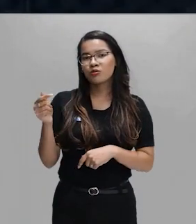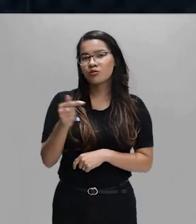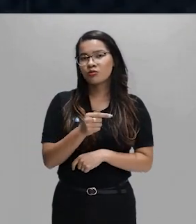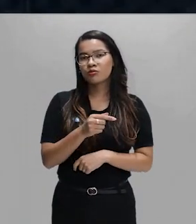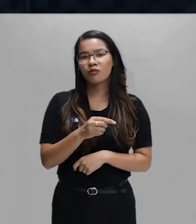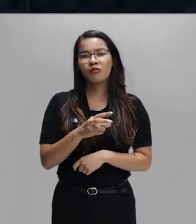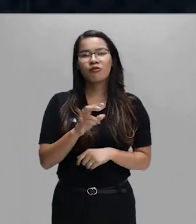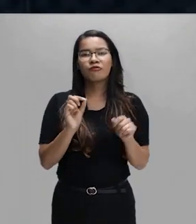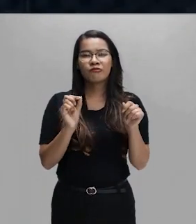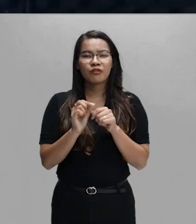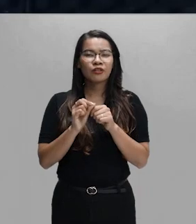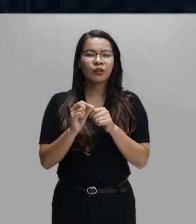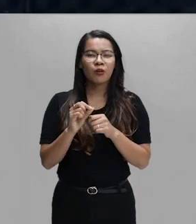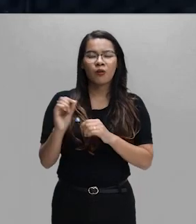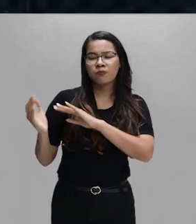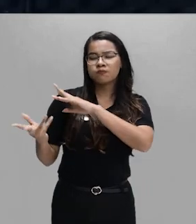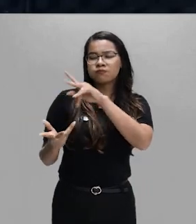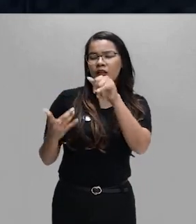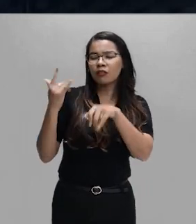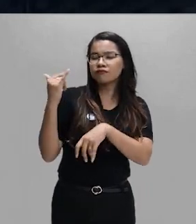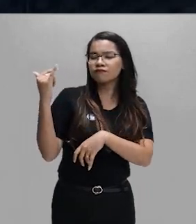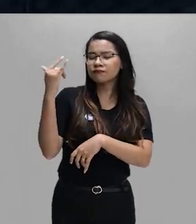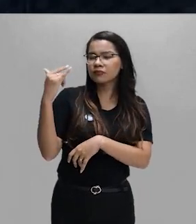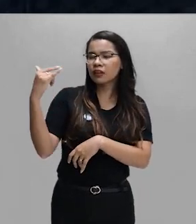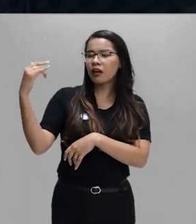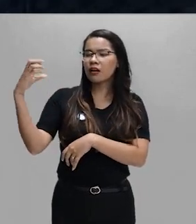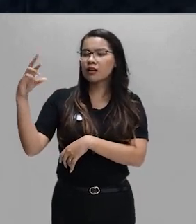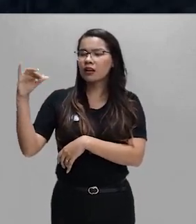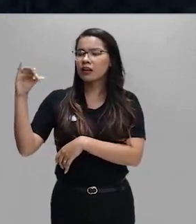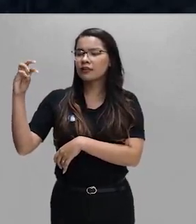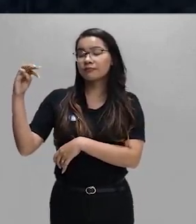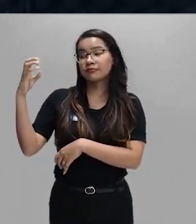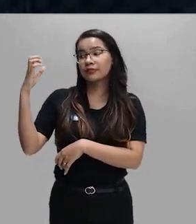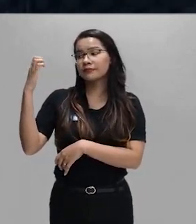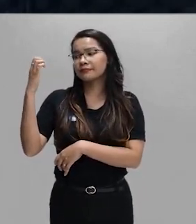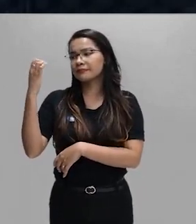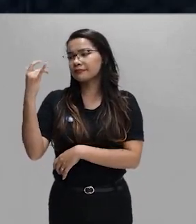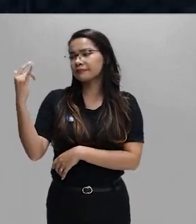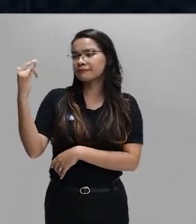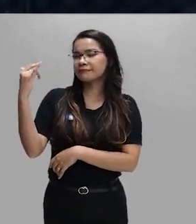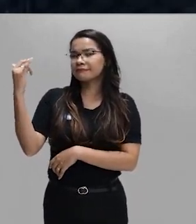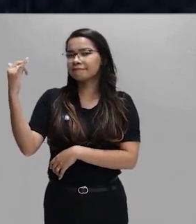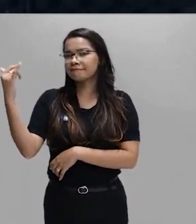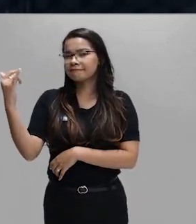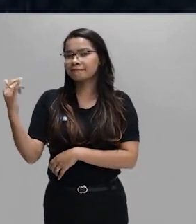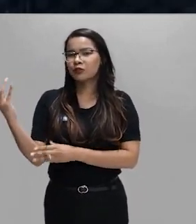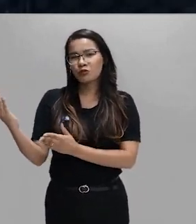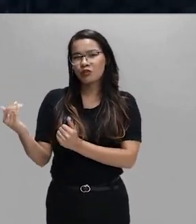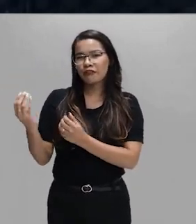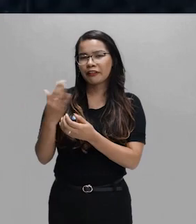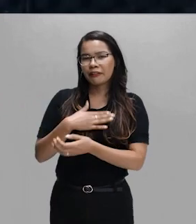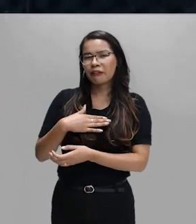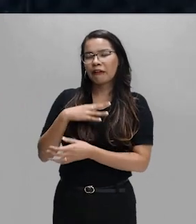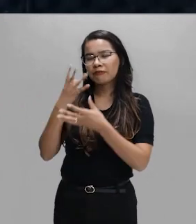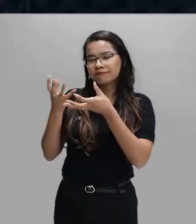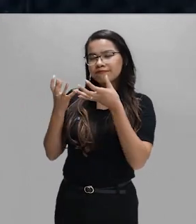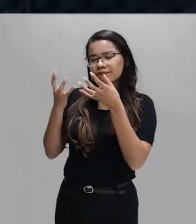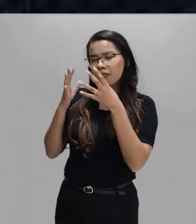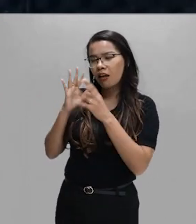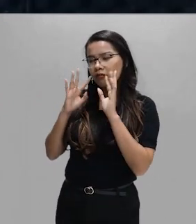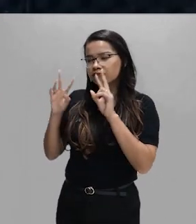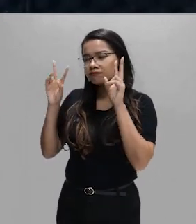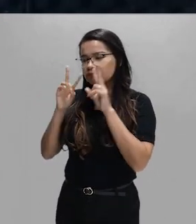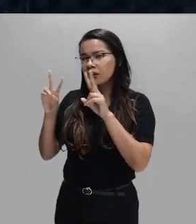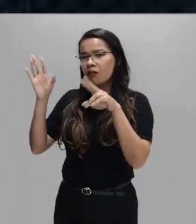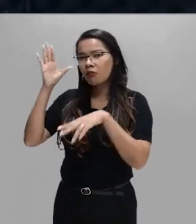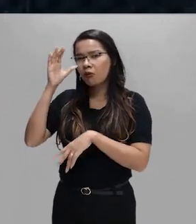com que o mundo do crime seja fascinante para essa faixa etária, para a faixa etária do jovem, do adolescente,